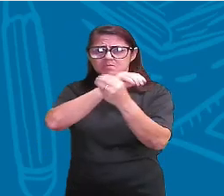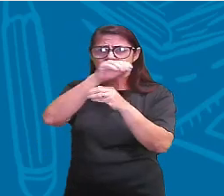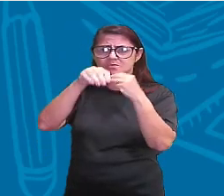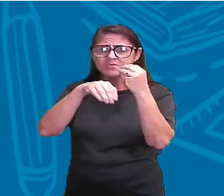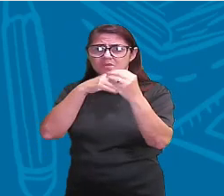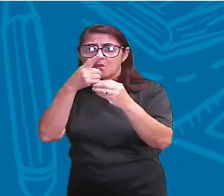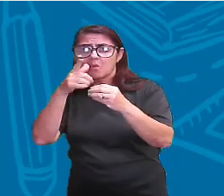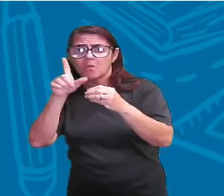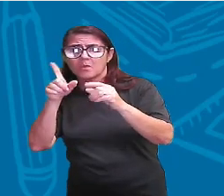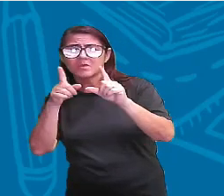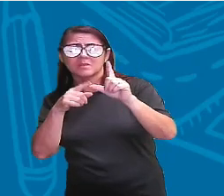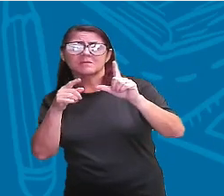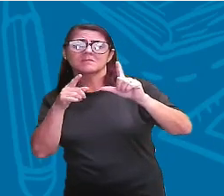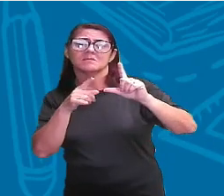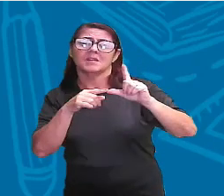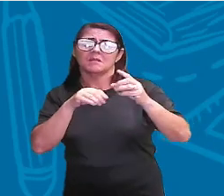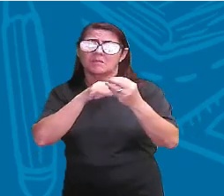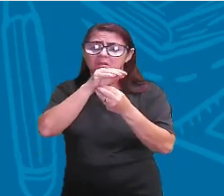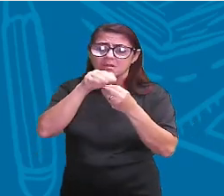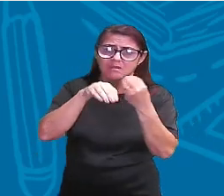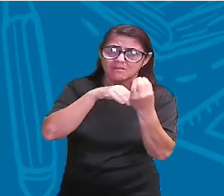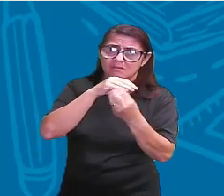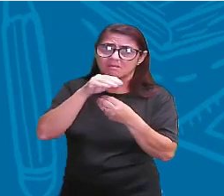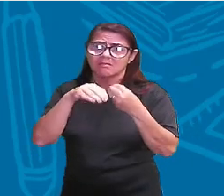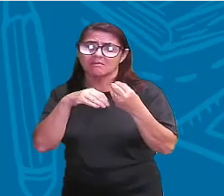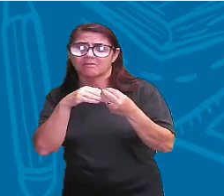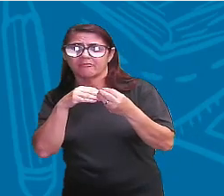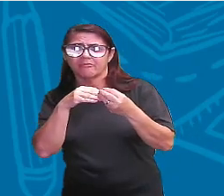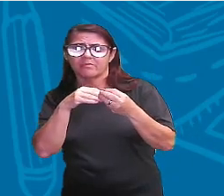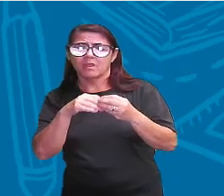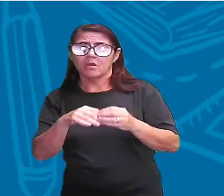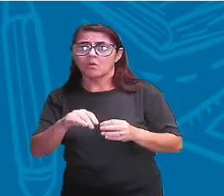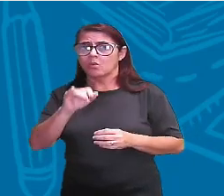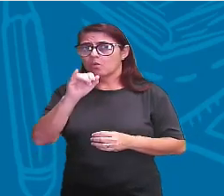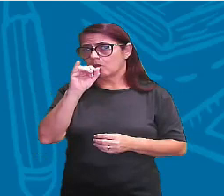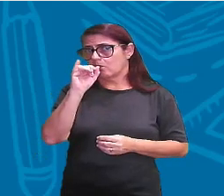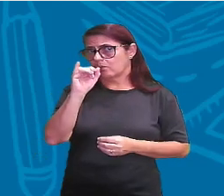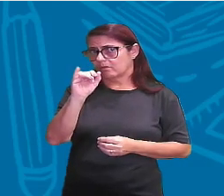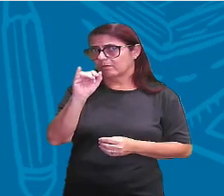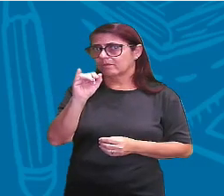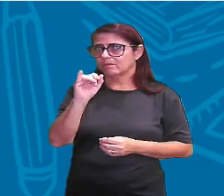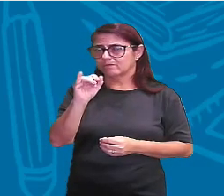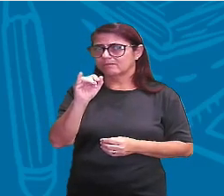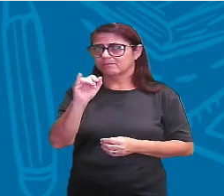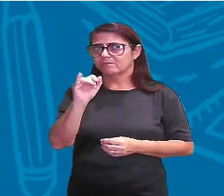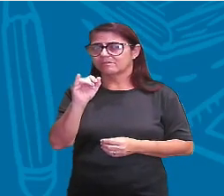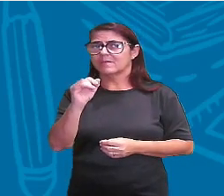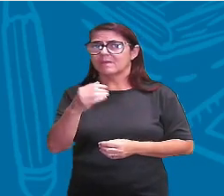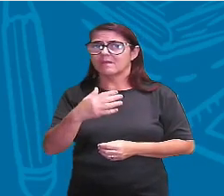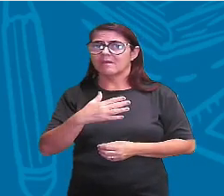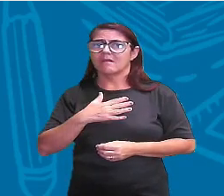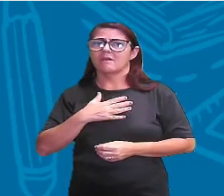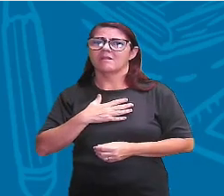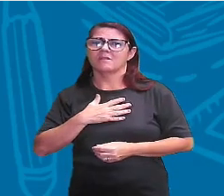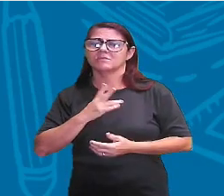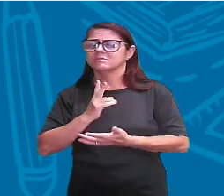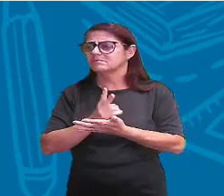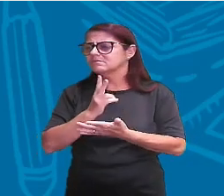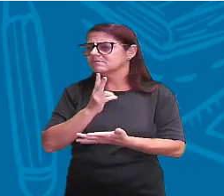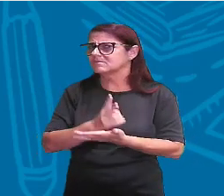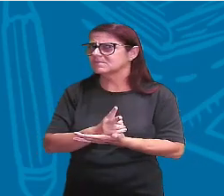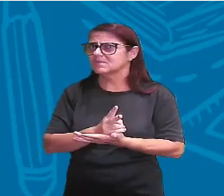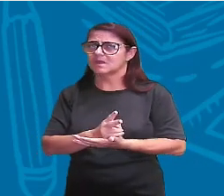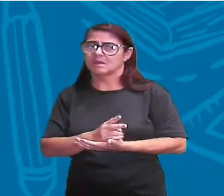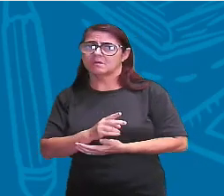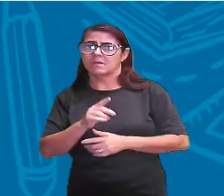letras. Então, para que não haja essa mistura, o I, que representa I como pronome eu, vai ser escrito sempre em